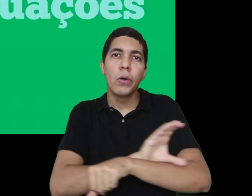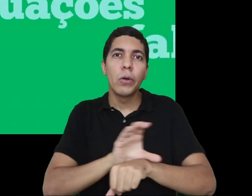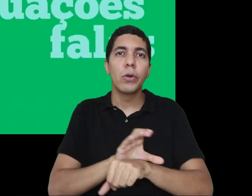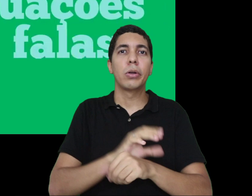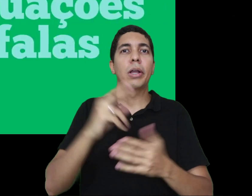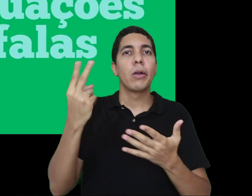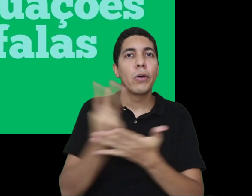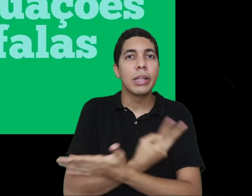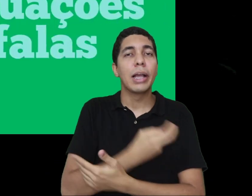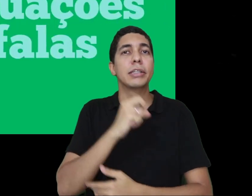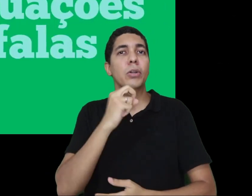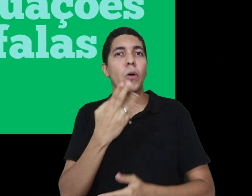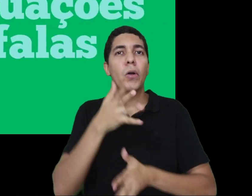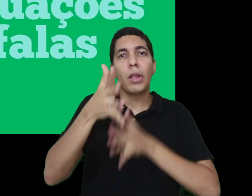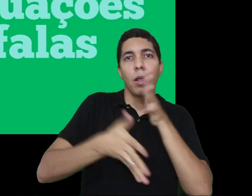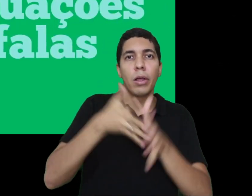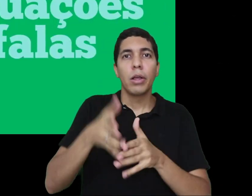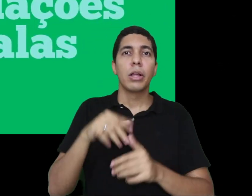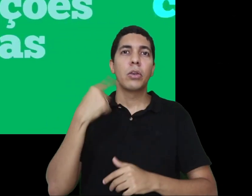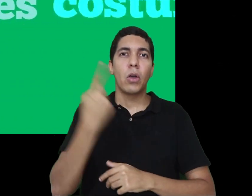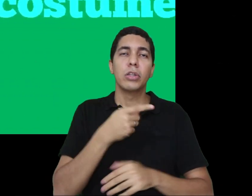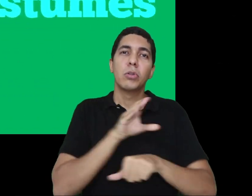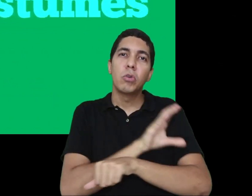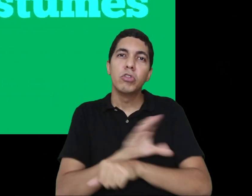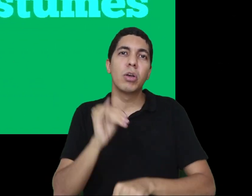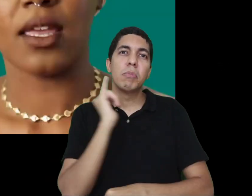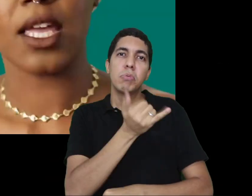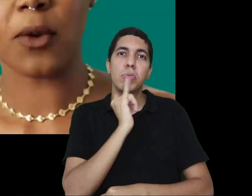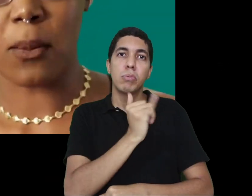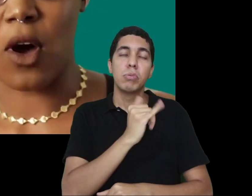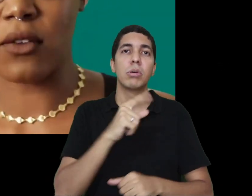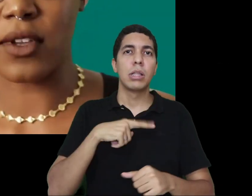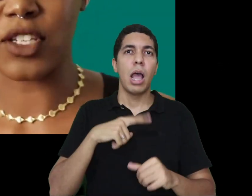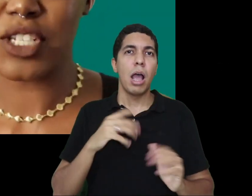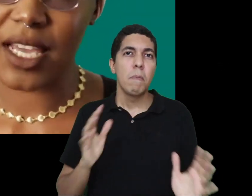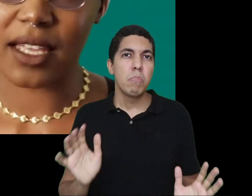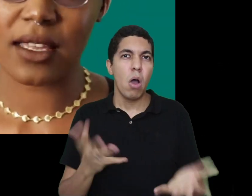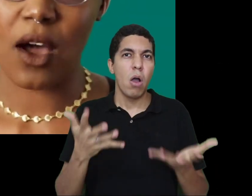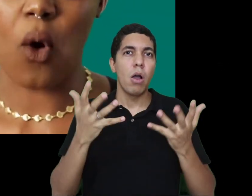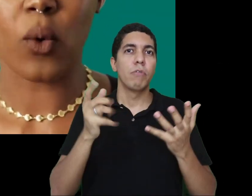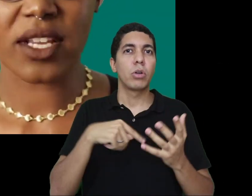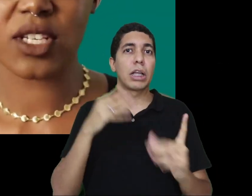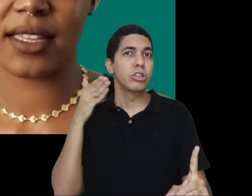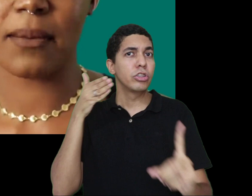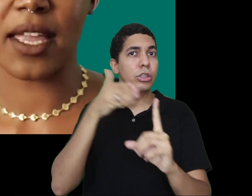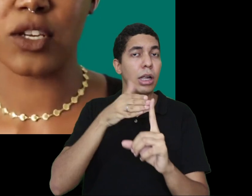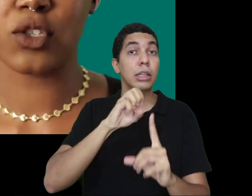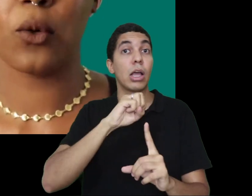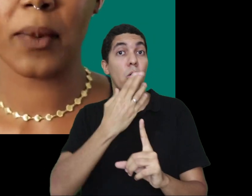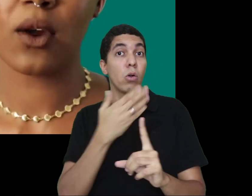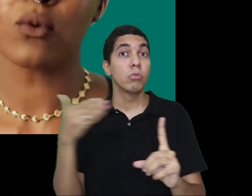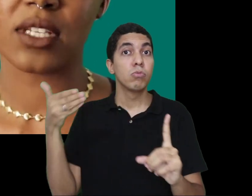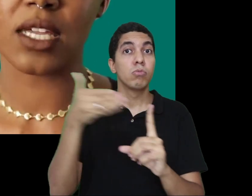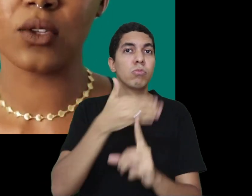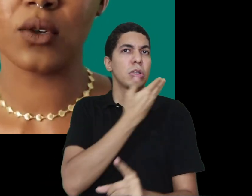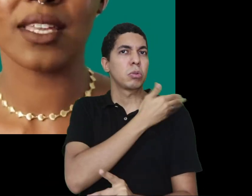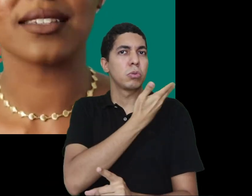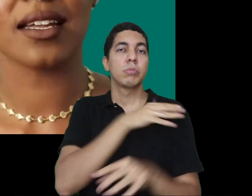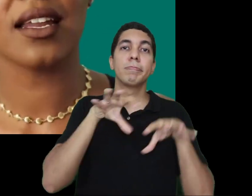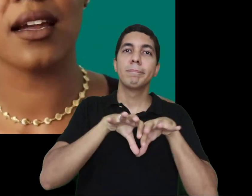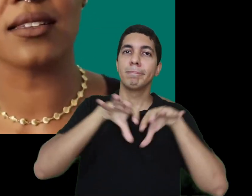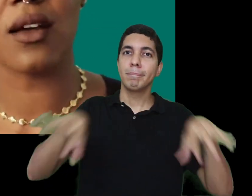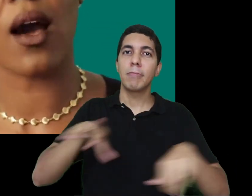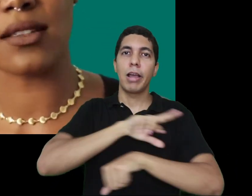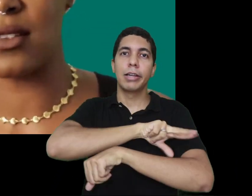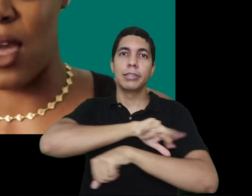hábitos, situações ou falas embutidas em nossos costumes, e que promovem, direta ou indiretamente, o preconceito